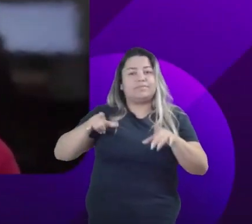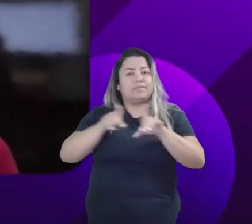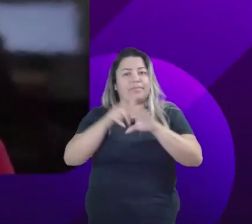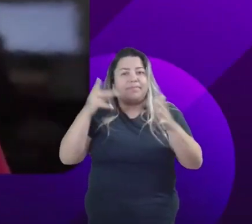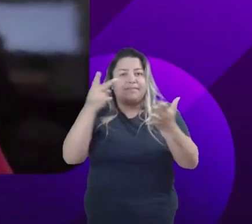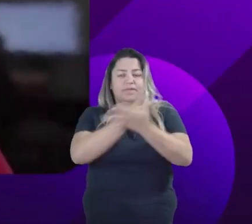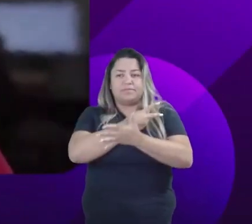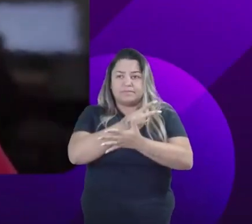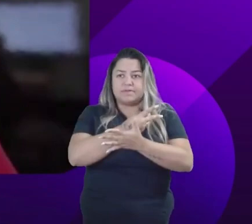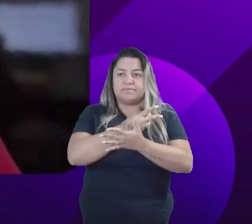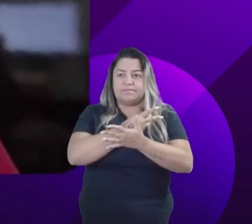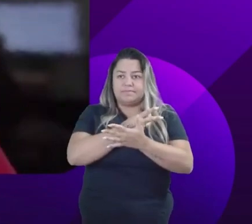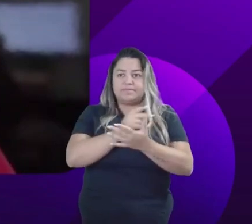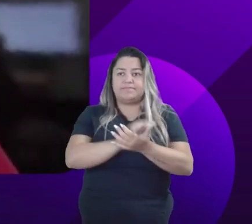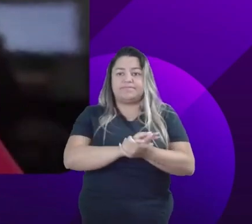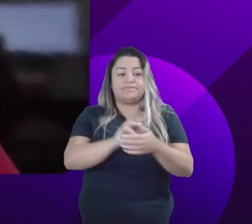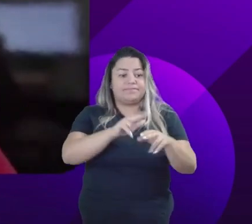impactadas, né,